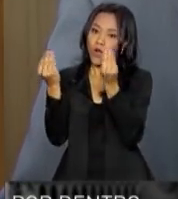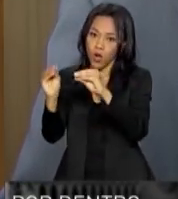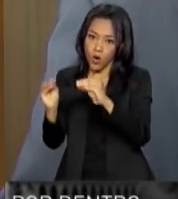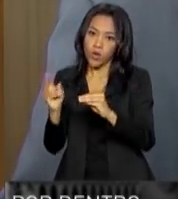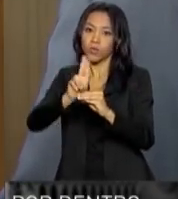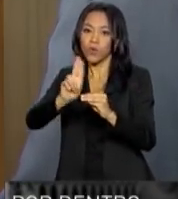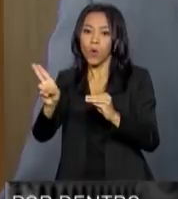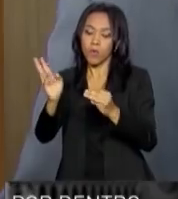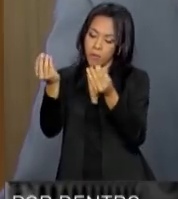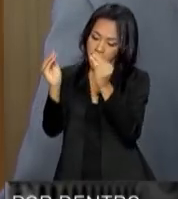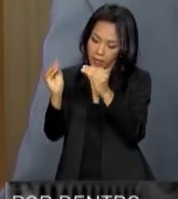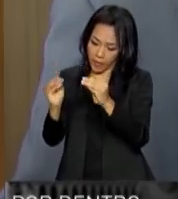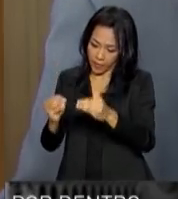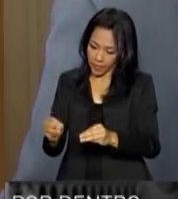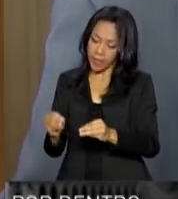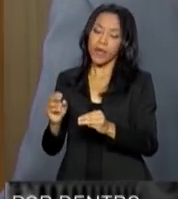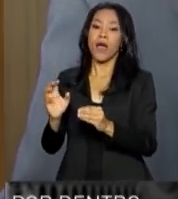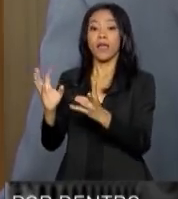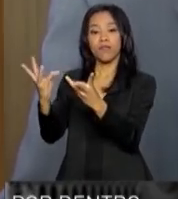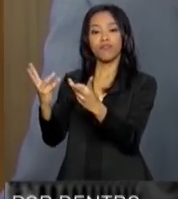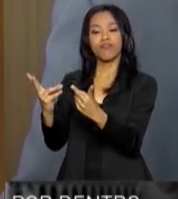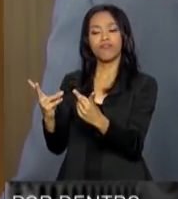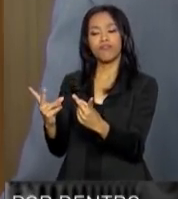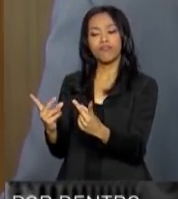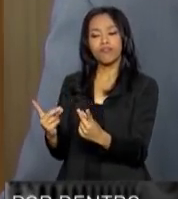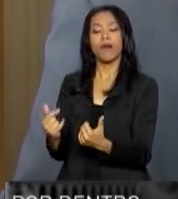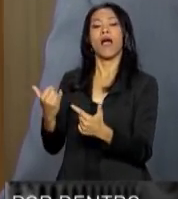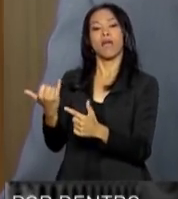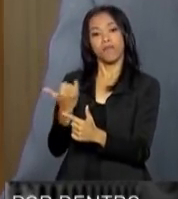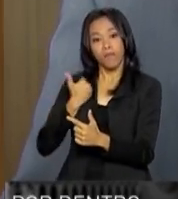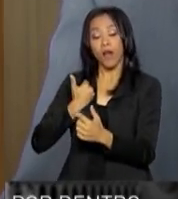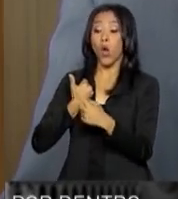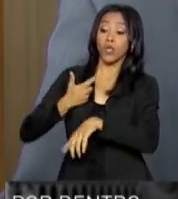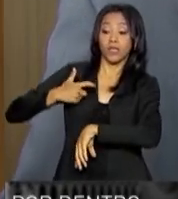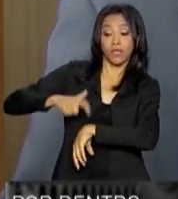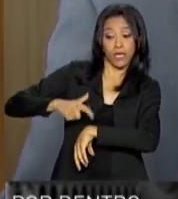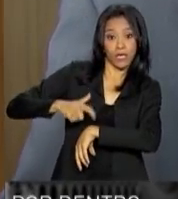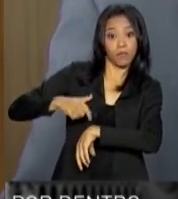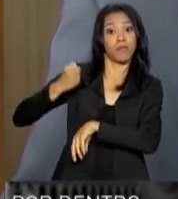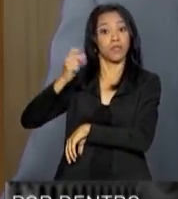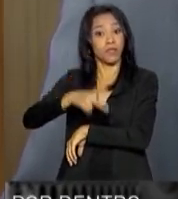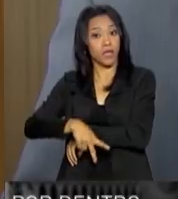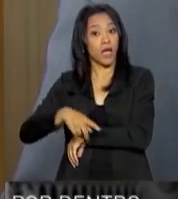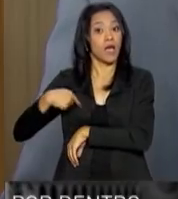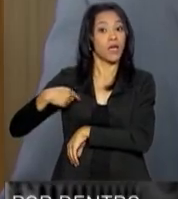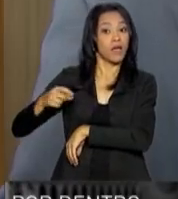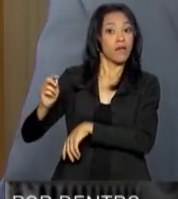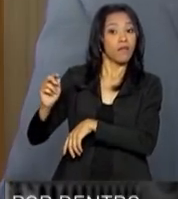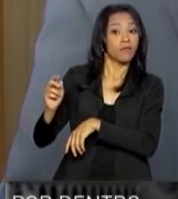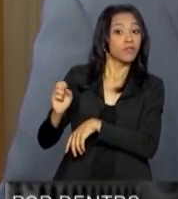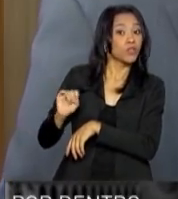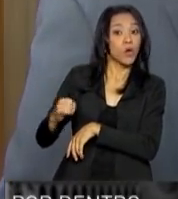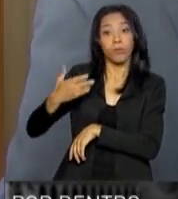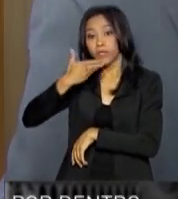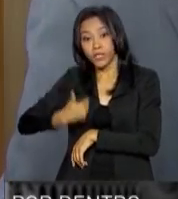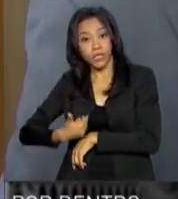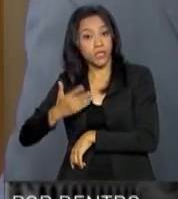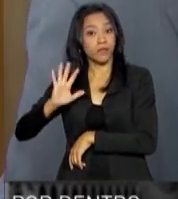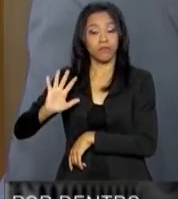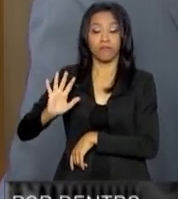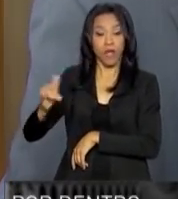ali na calculadora do inss leva a dizer olha você tem um tempo para aposentar você tá tudo certinho basta requerido ou não se o